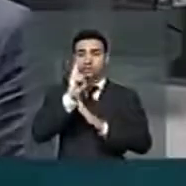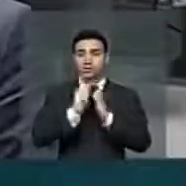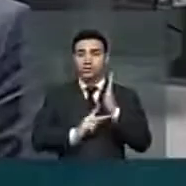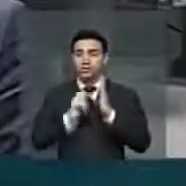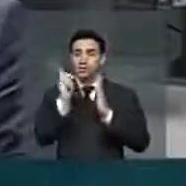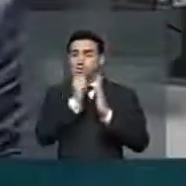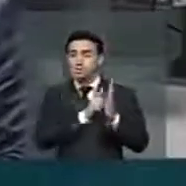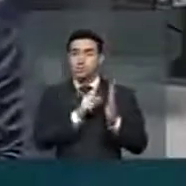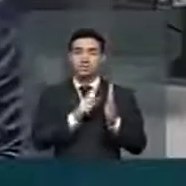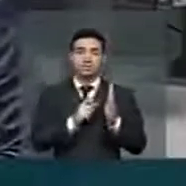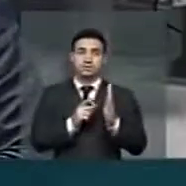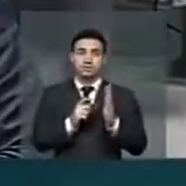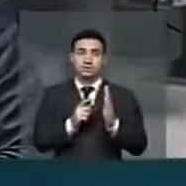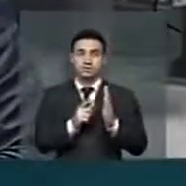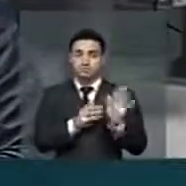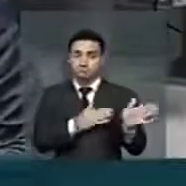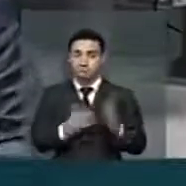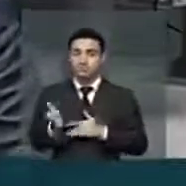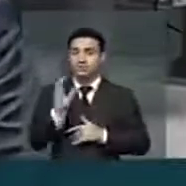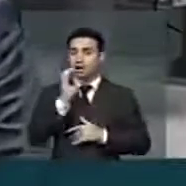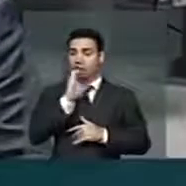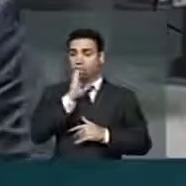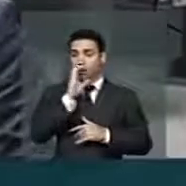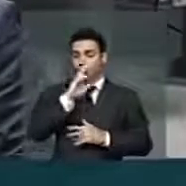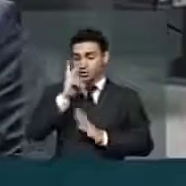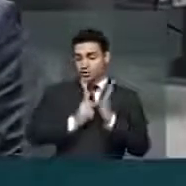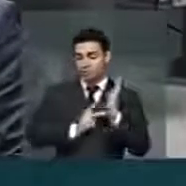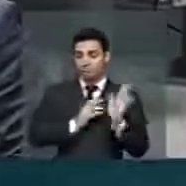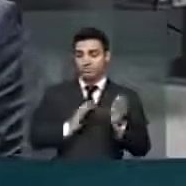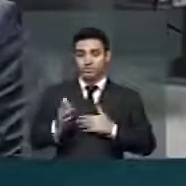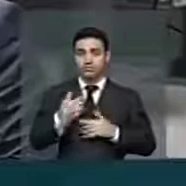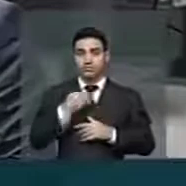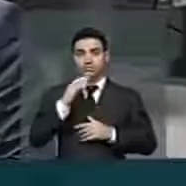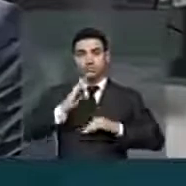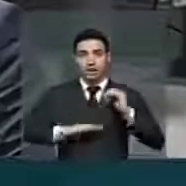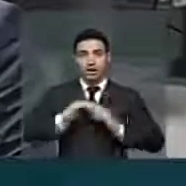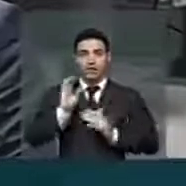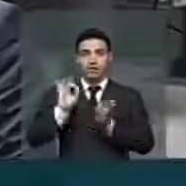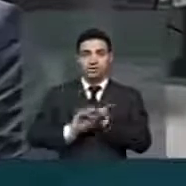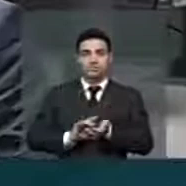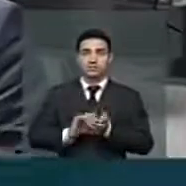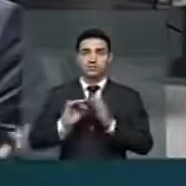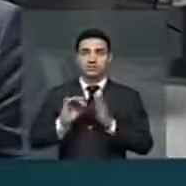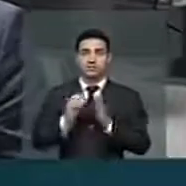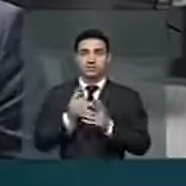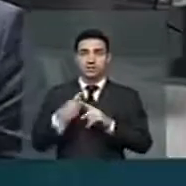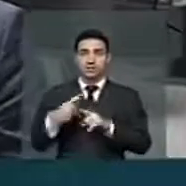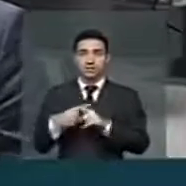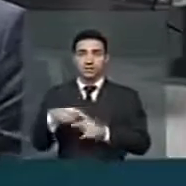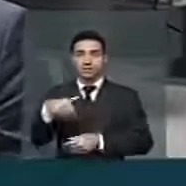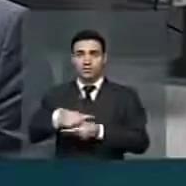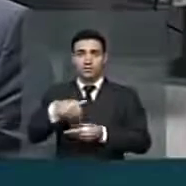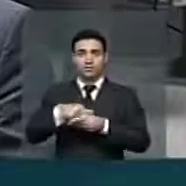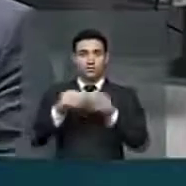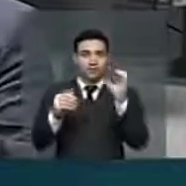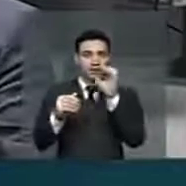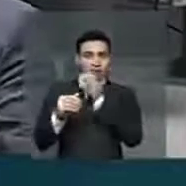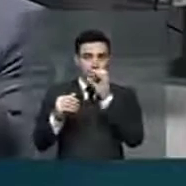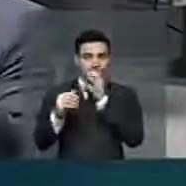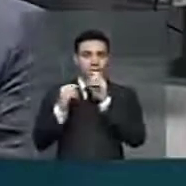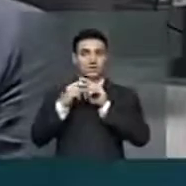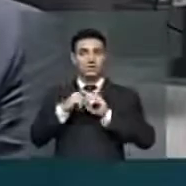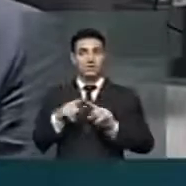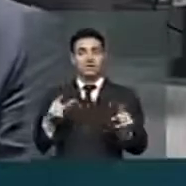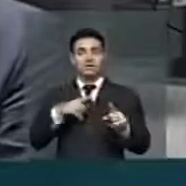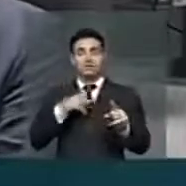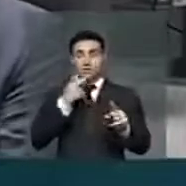entrarem em atividade ou estarem colocados em prática em função de votação. E não é só da vontade de uma, mas eu quero dizer que a